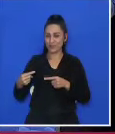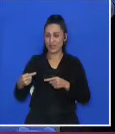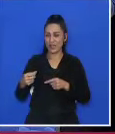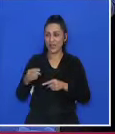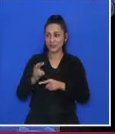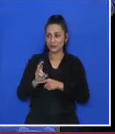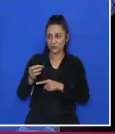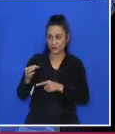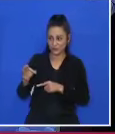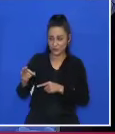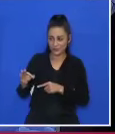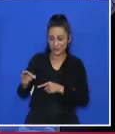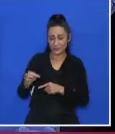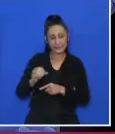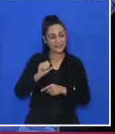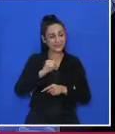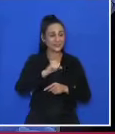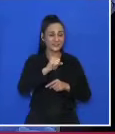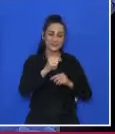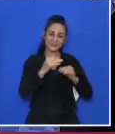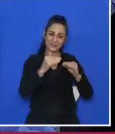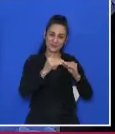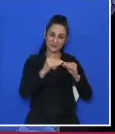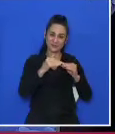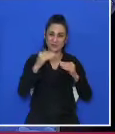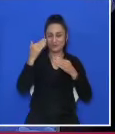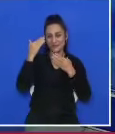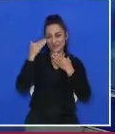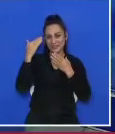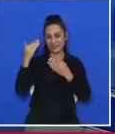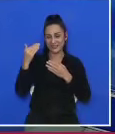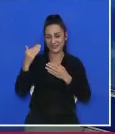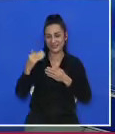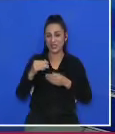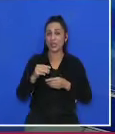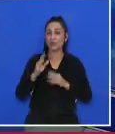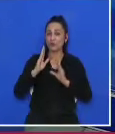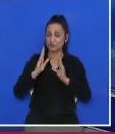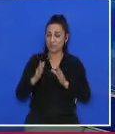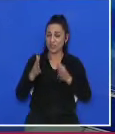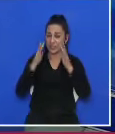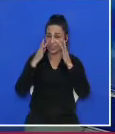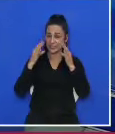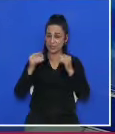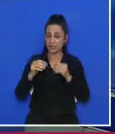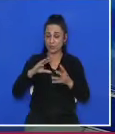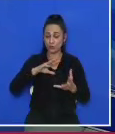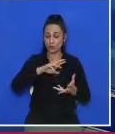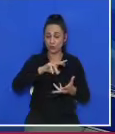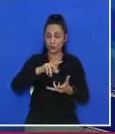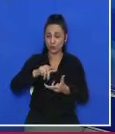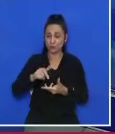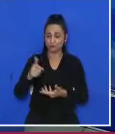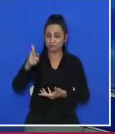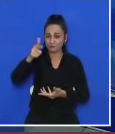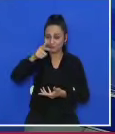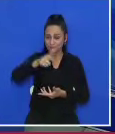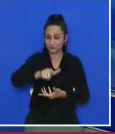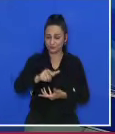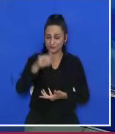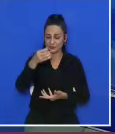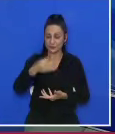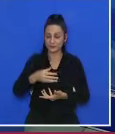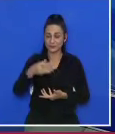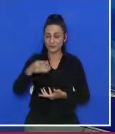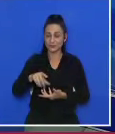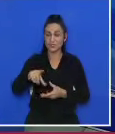Auditoras, confirmam? Sim, confirmo. Sim, confirmo. Obrigado. Conforme explicamos, o globo agora será reabastecido